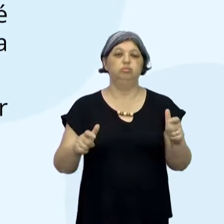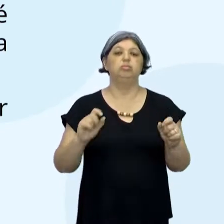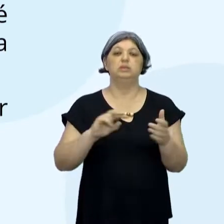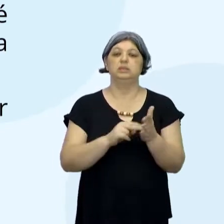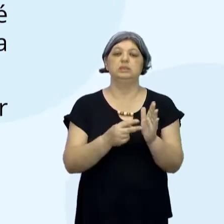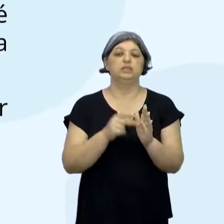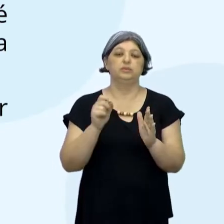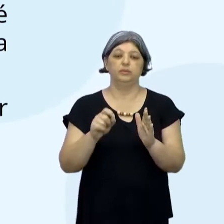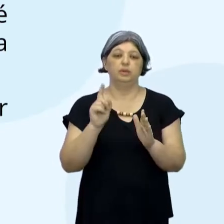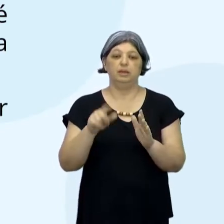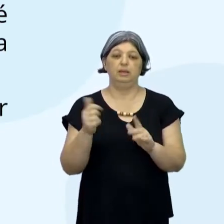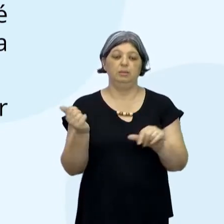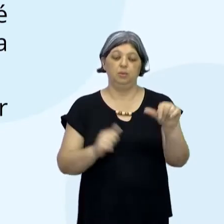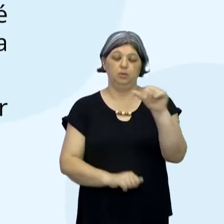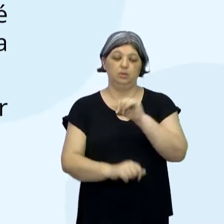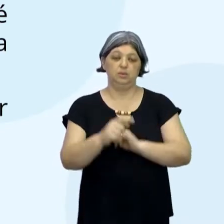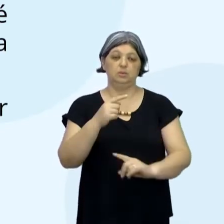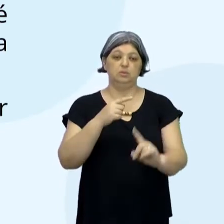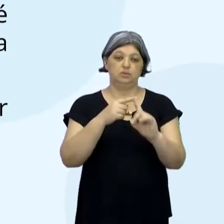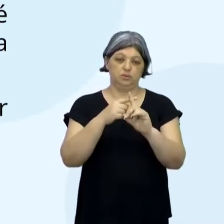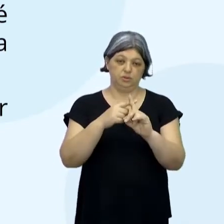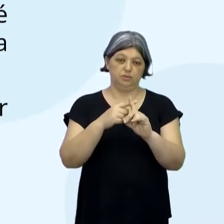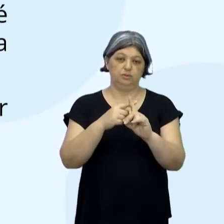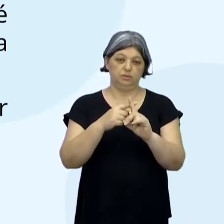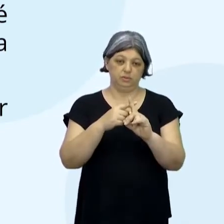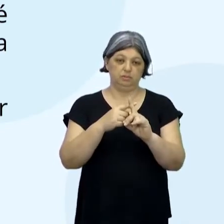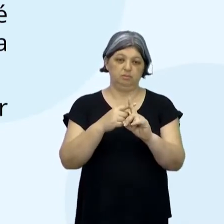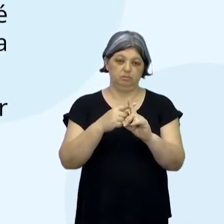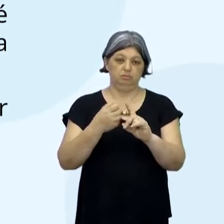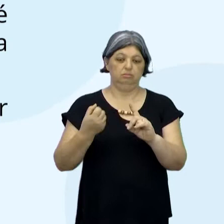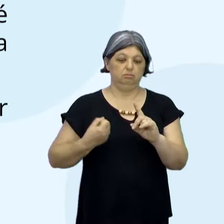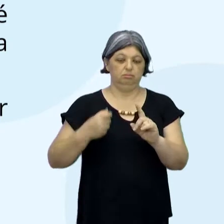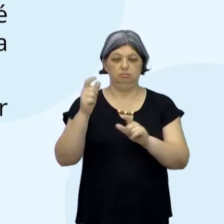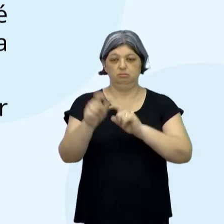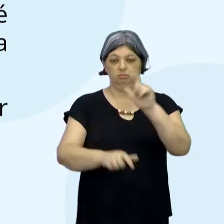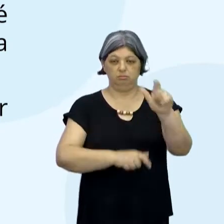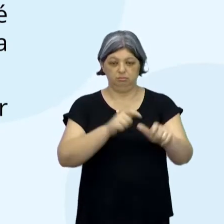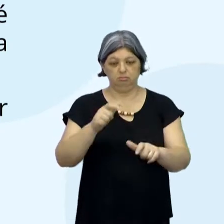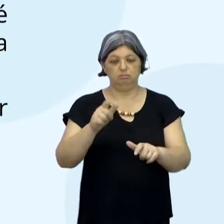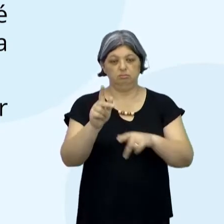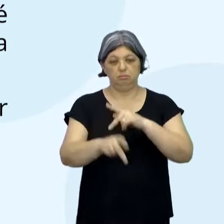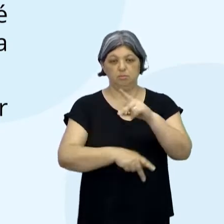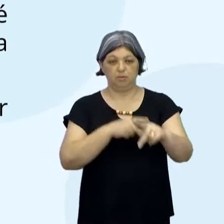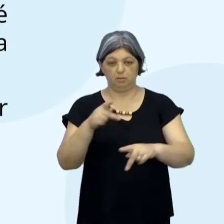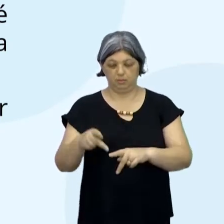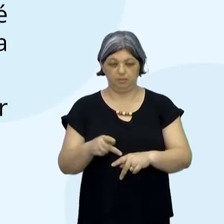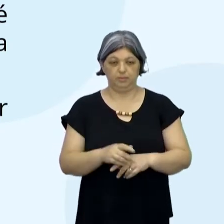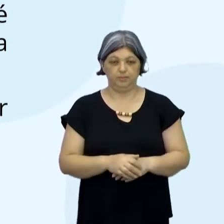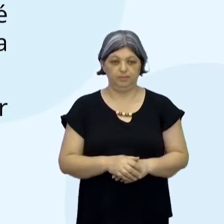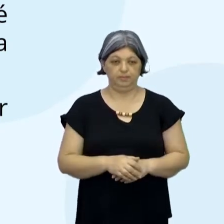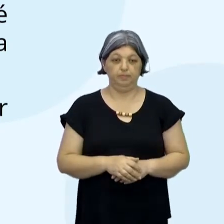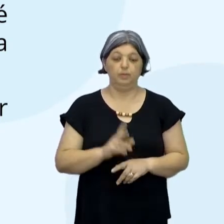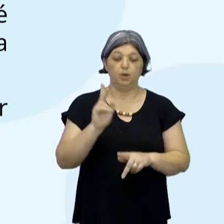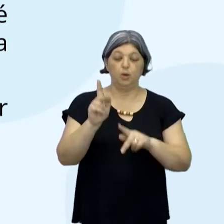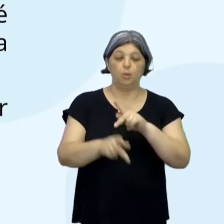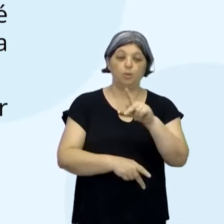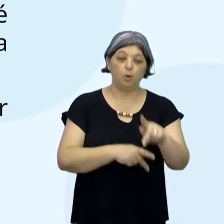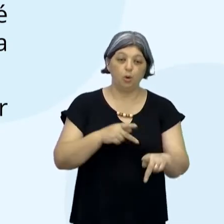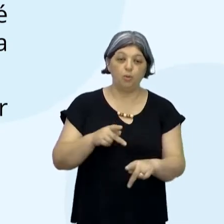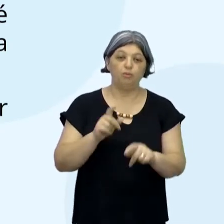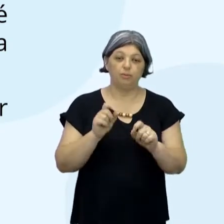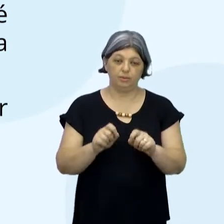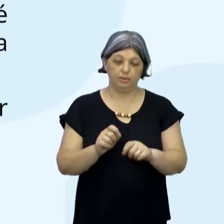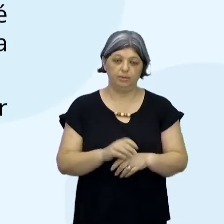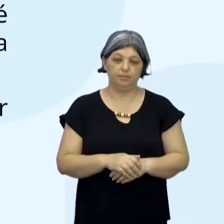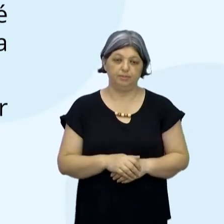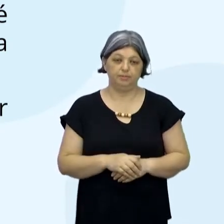a mudança positiva do número de indivíduos de uma população, sendo que população é um termo que a